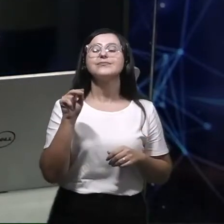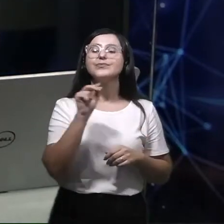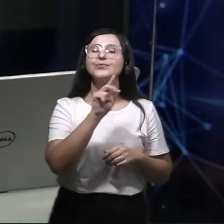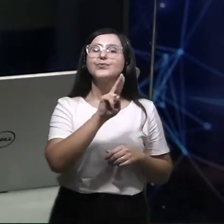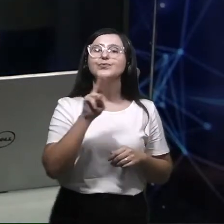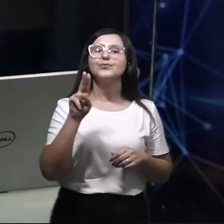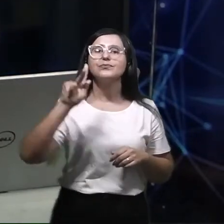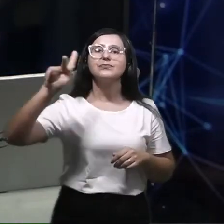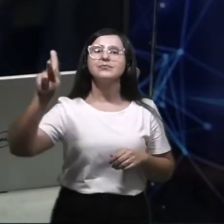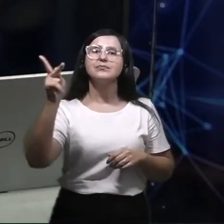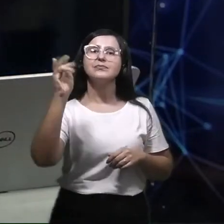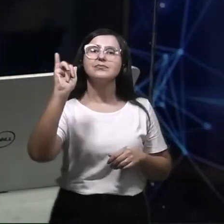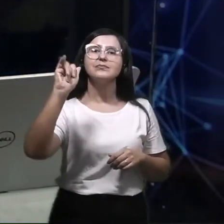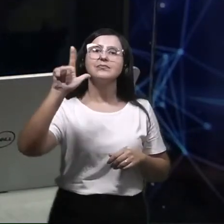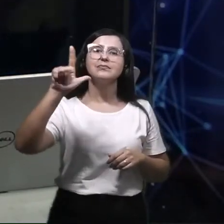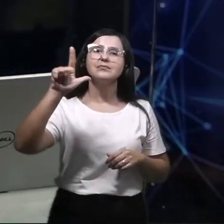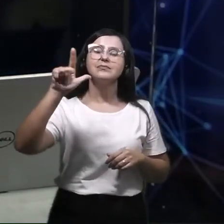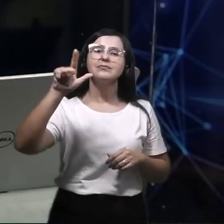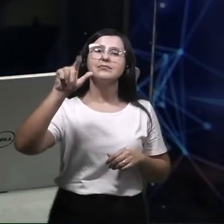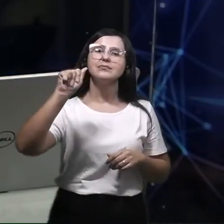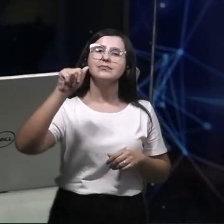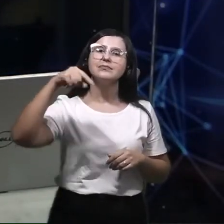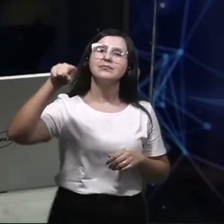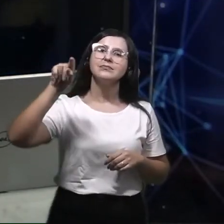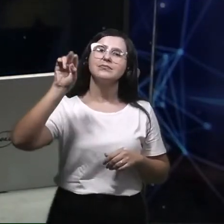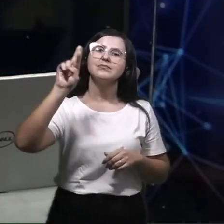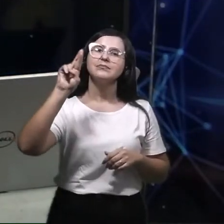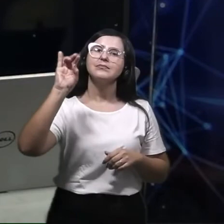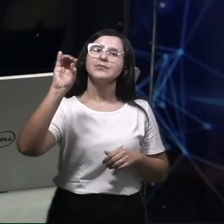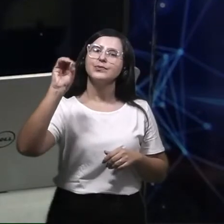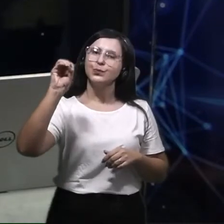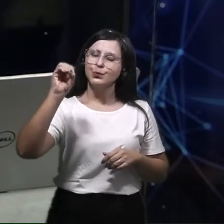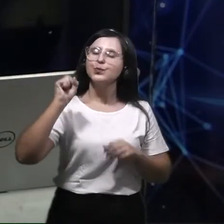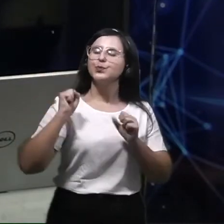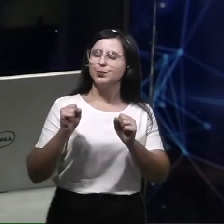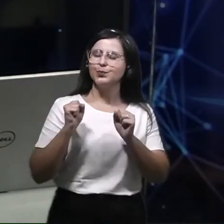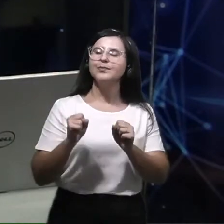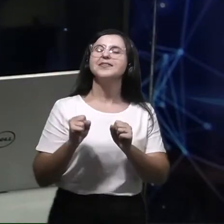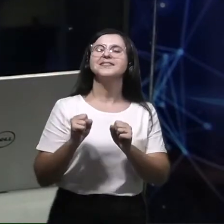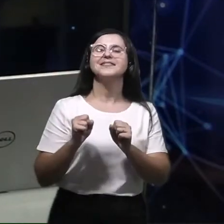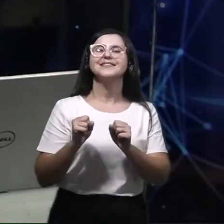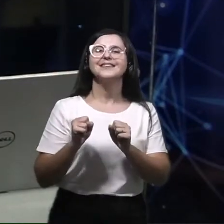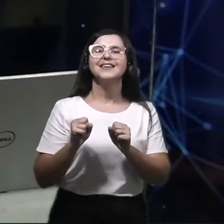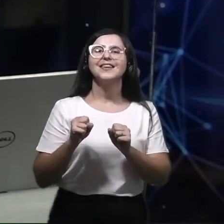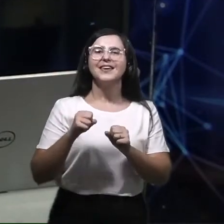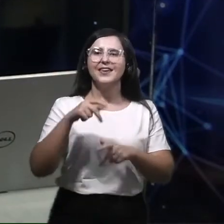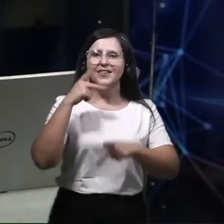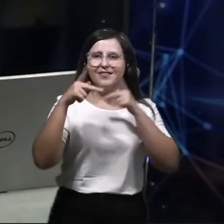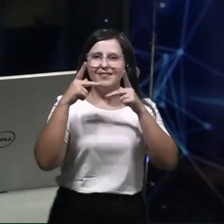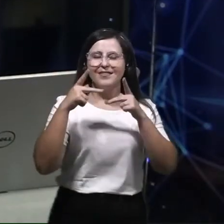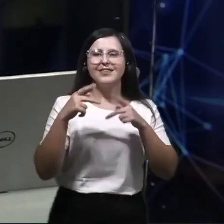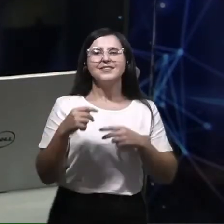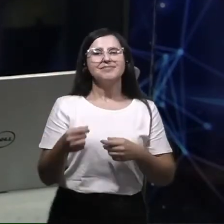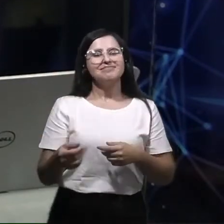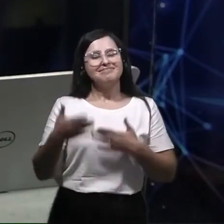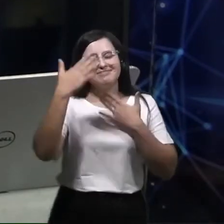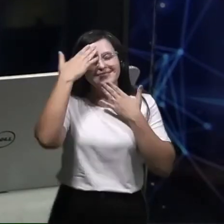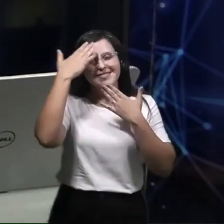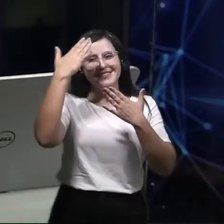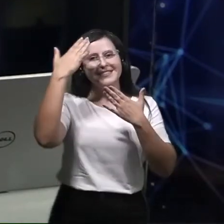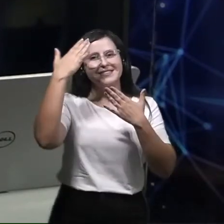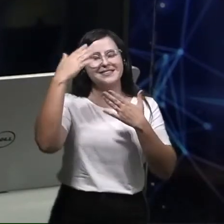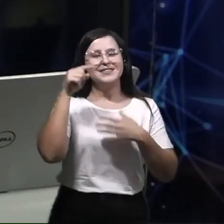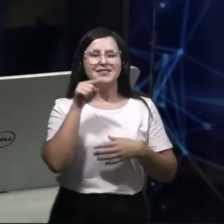Candidato Hilário Paulo. O senhor dispõe de 1 minuto e 30 segundos e eu já deixo também aqui o meu agradecimento à sua participação e desejando